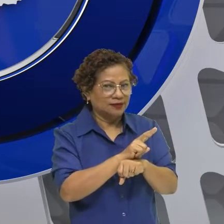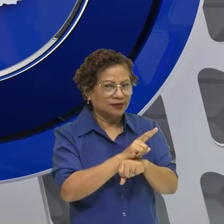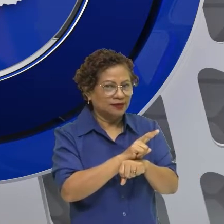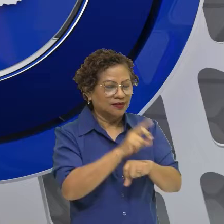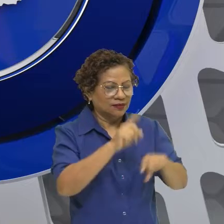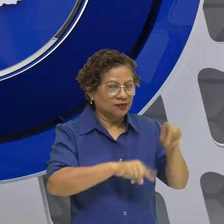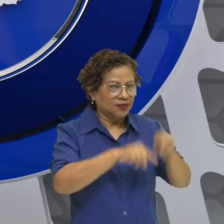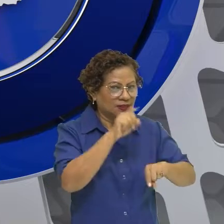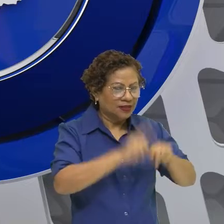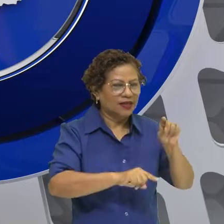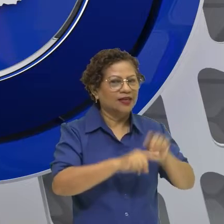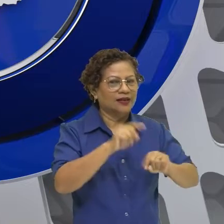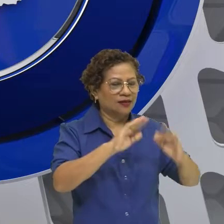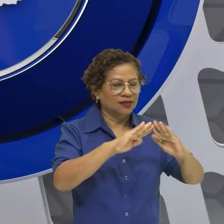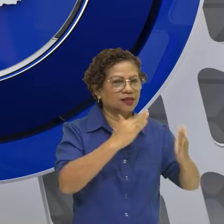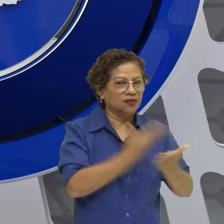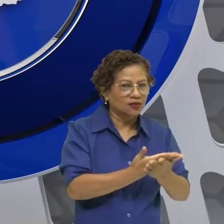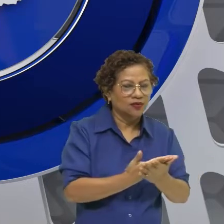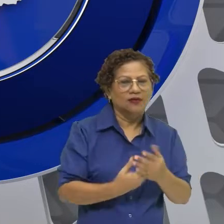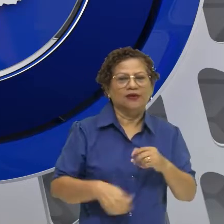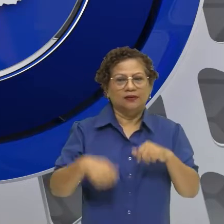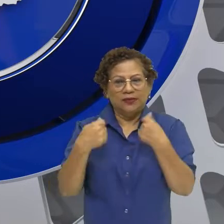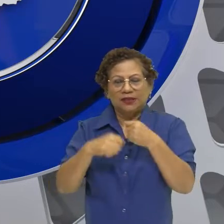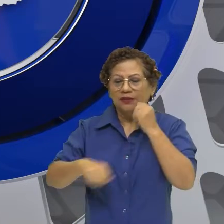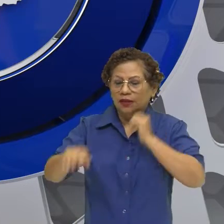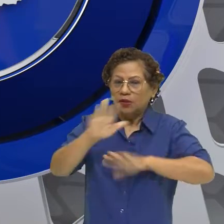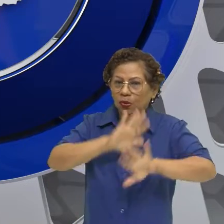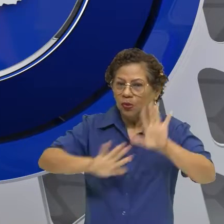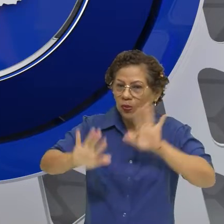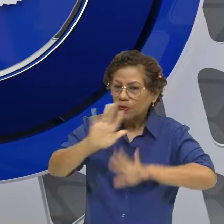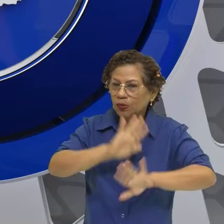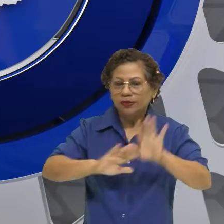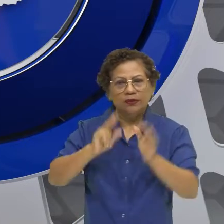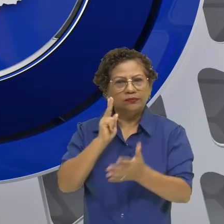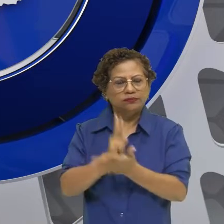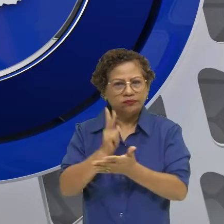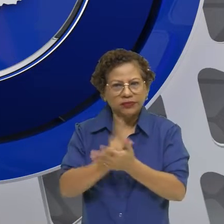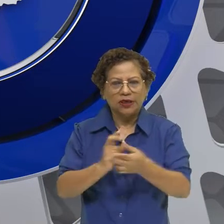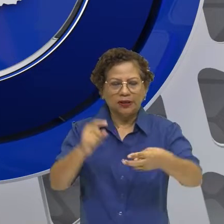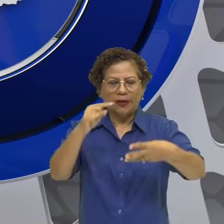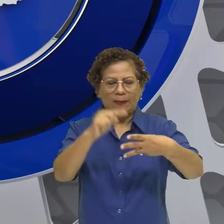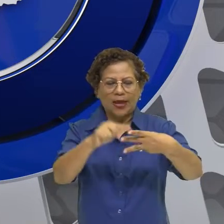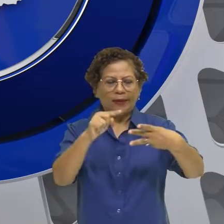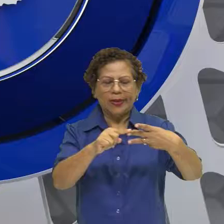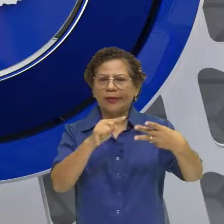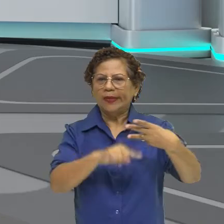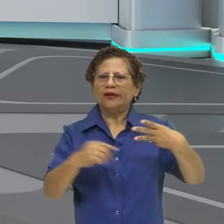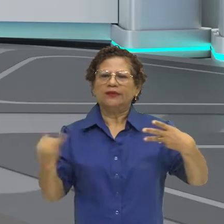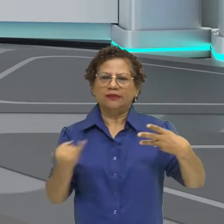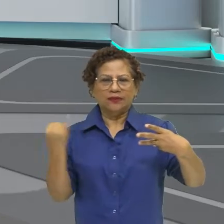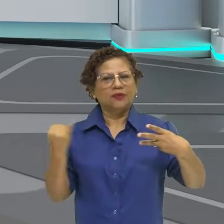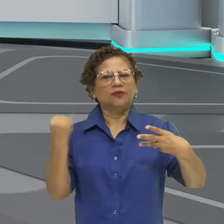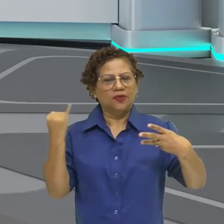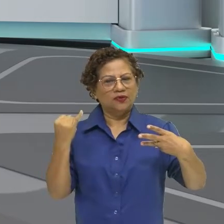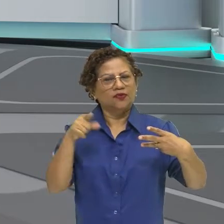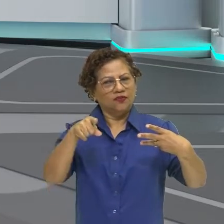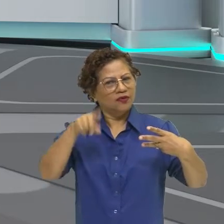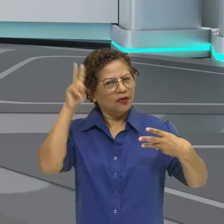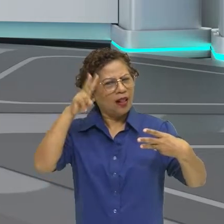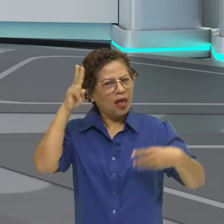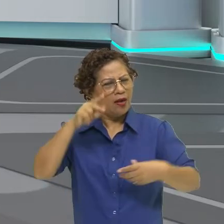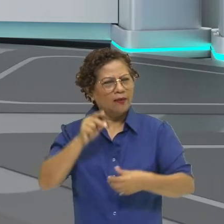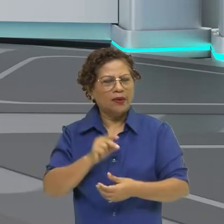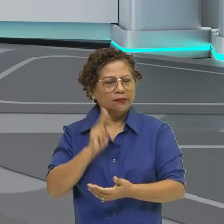ter objetivo, é cuidar, é ter essas 3 palavrinhas sempre escritas no seu caderno. Não é verdade, professora Gabriela? Exatamente.